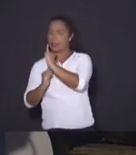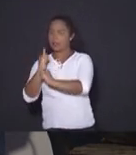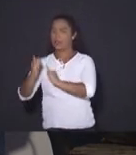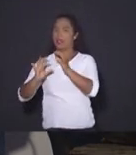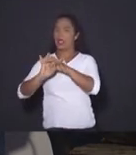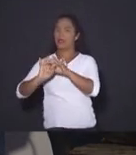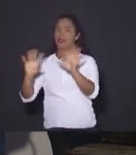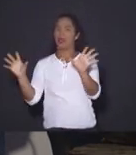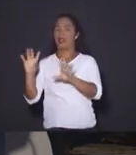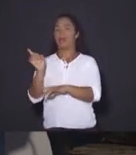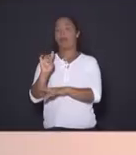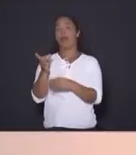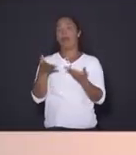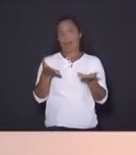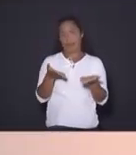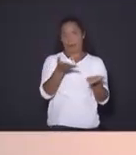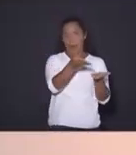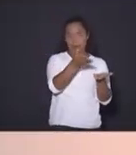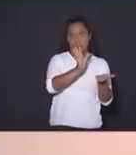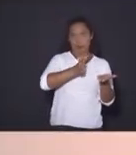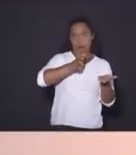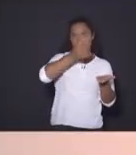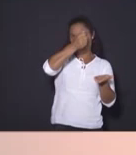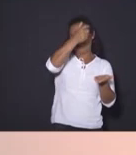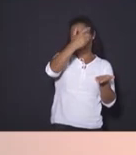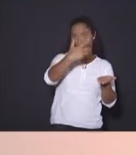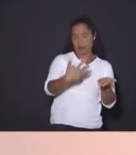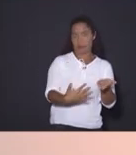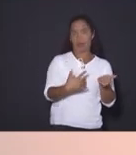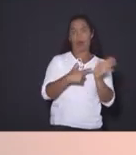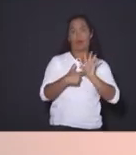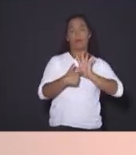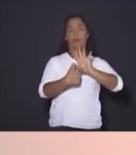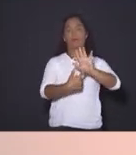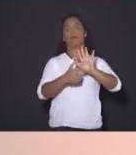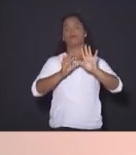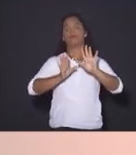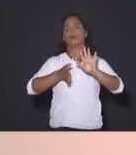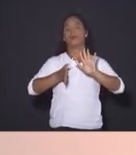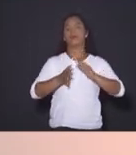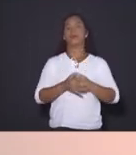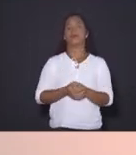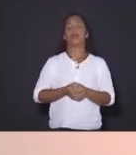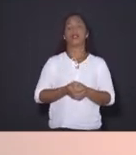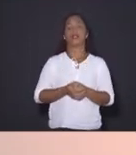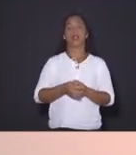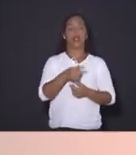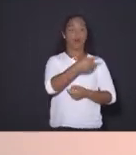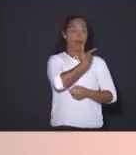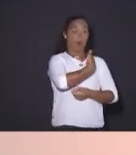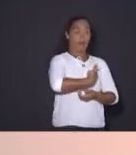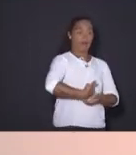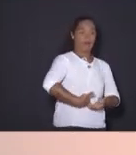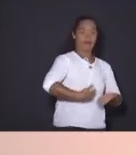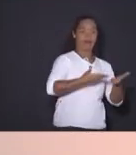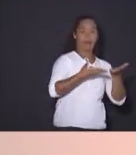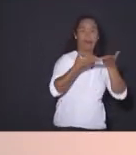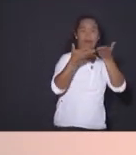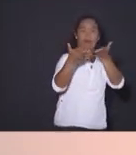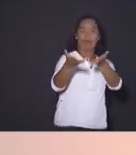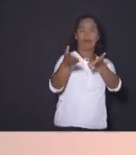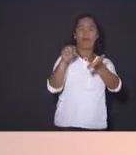livre como você mesmo comentou é na sua apresentação sobre eles entregarem os servidores das universidades